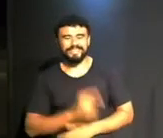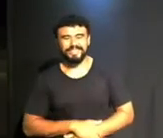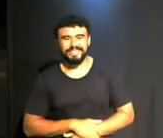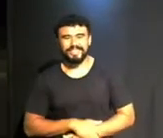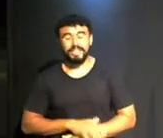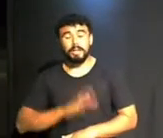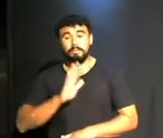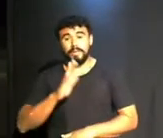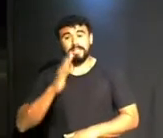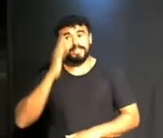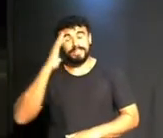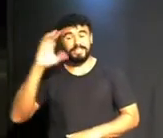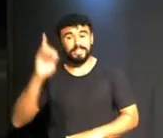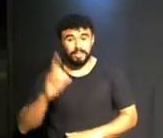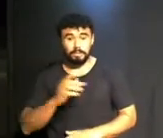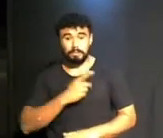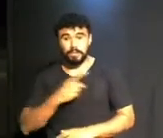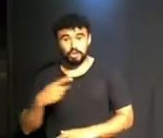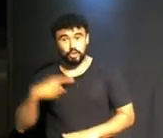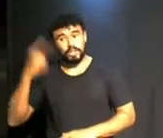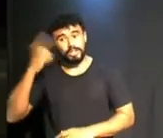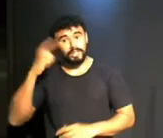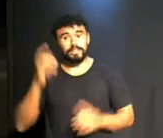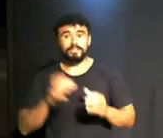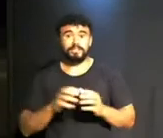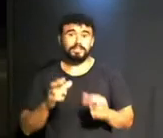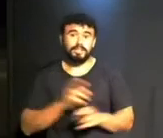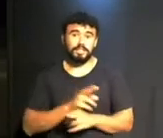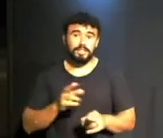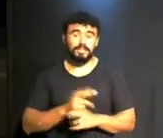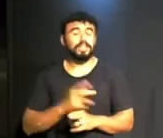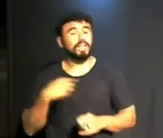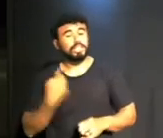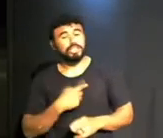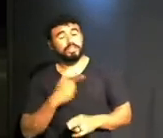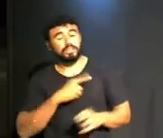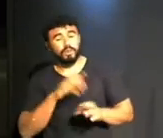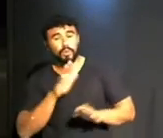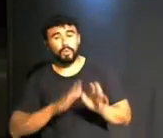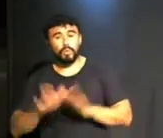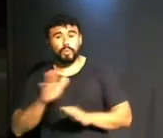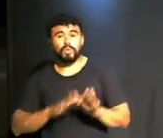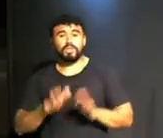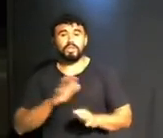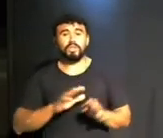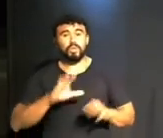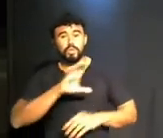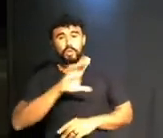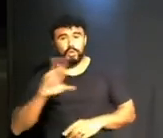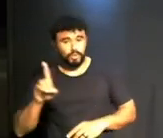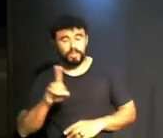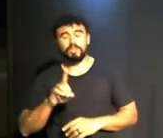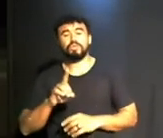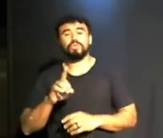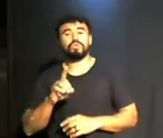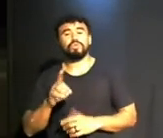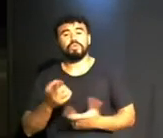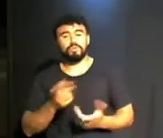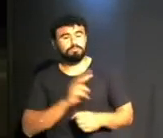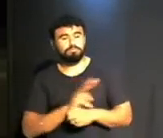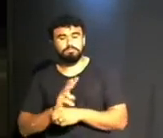mas Graças aos pastores Graças aos líderes de célula nós temos Então esse Cuidado os coordenadores supervisores e líderes